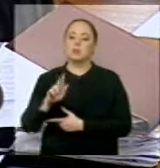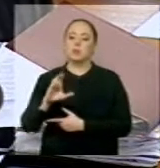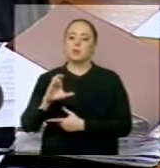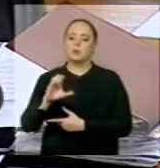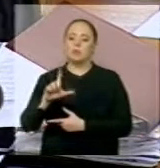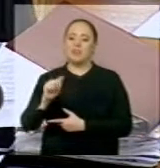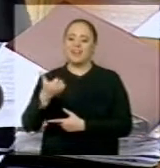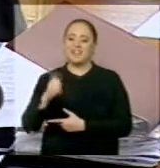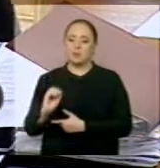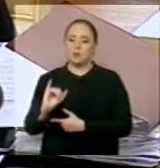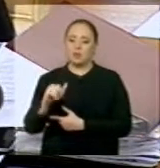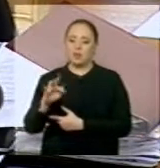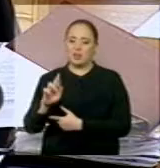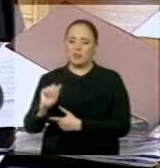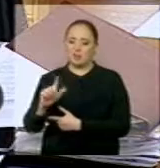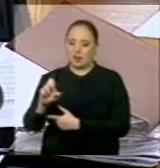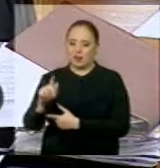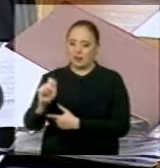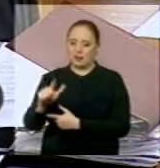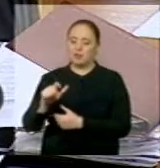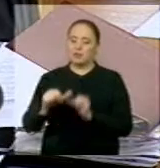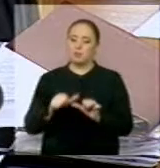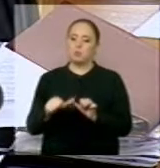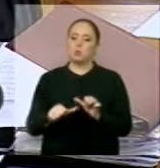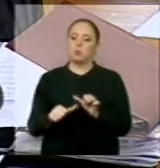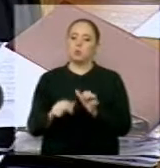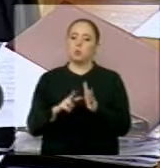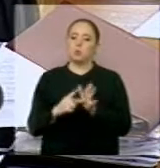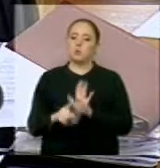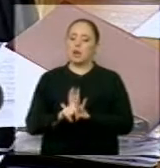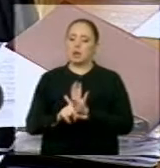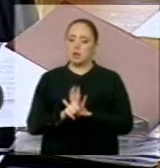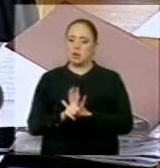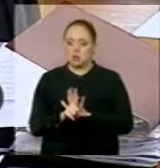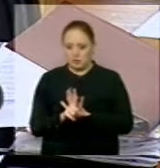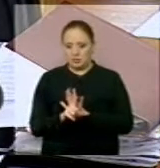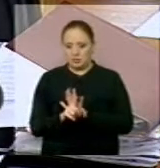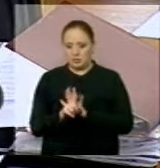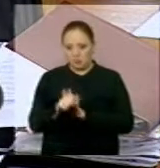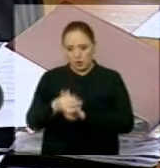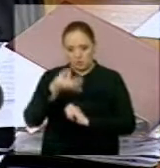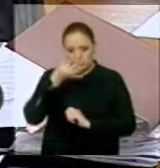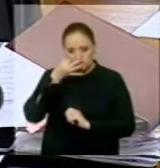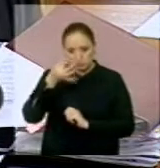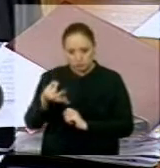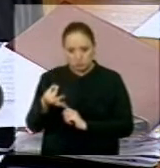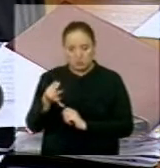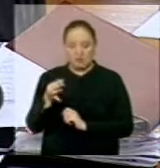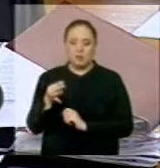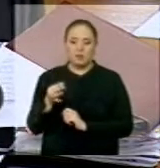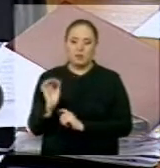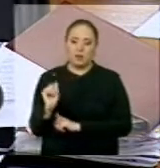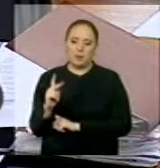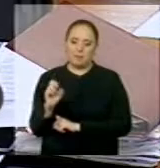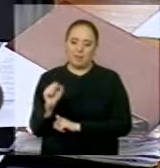infralegal que afaste o sentido da lei, com essa observação, ou apesar